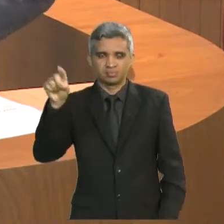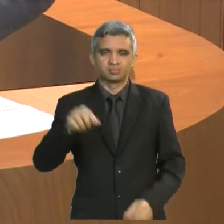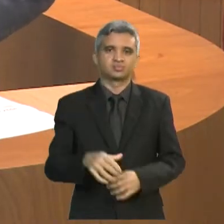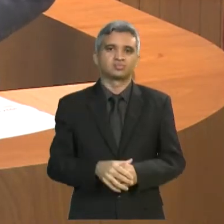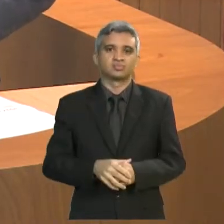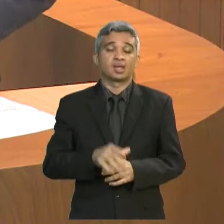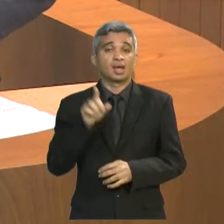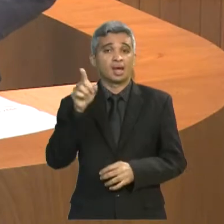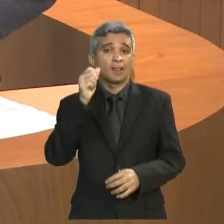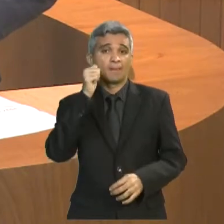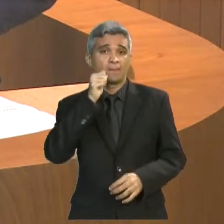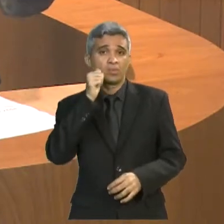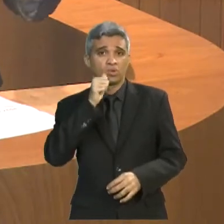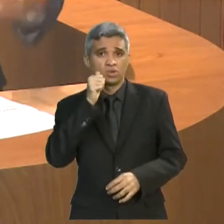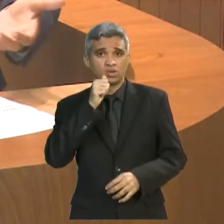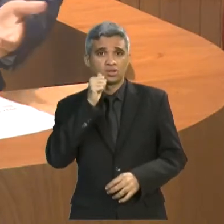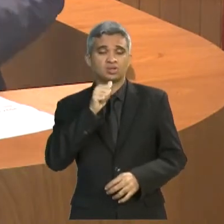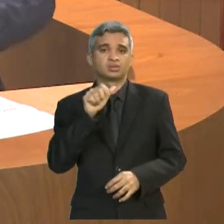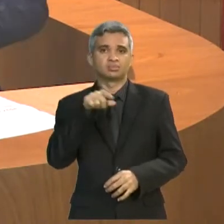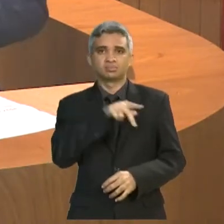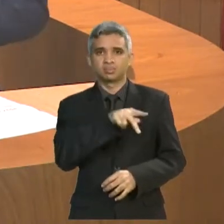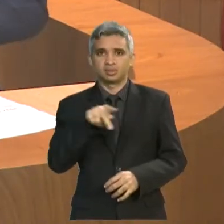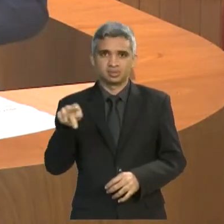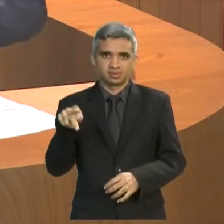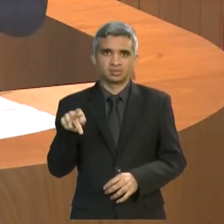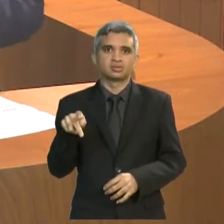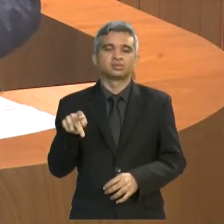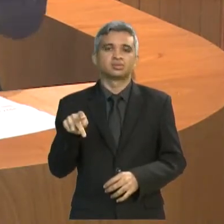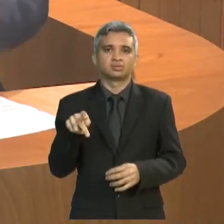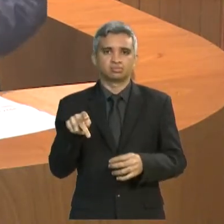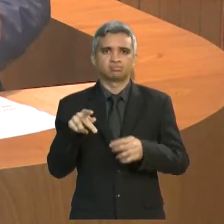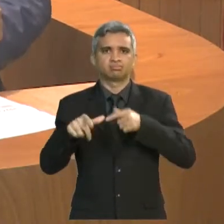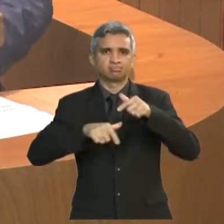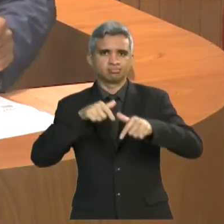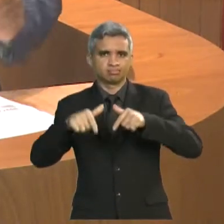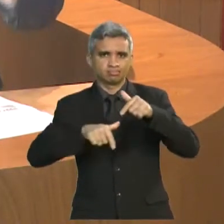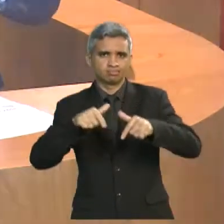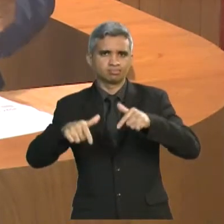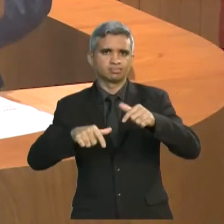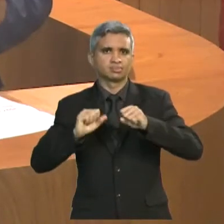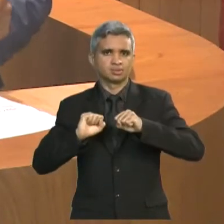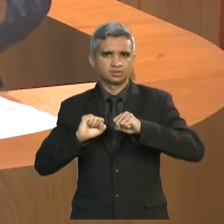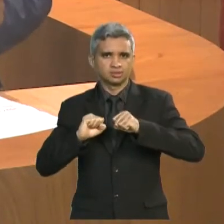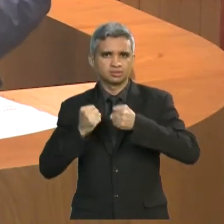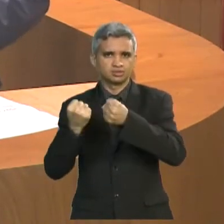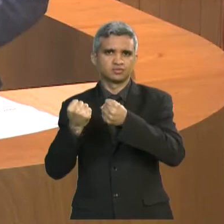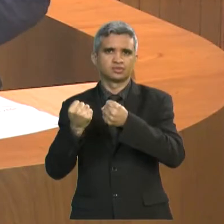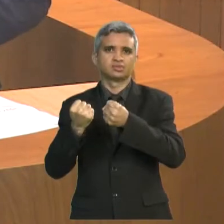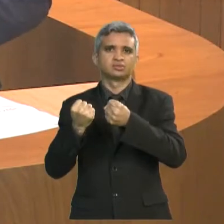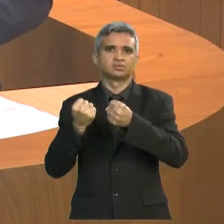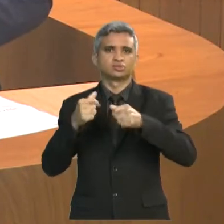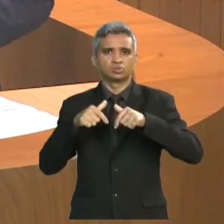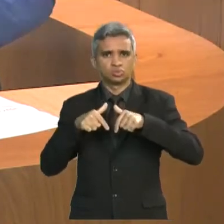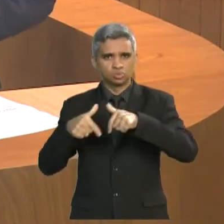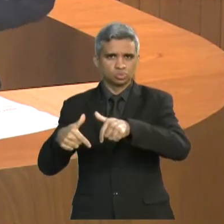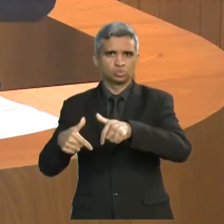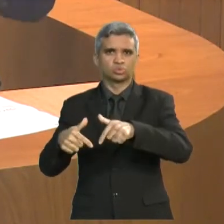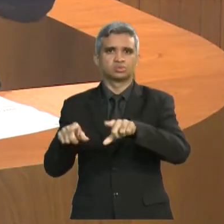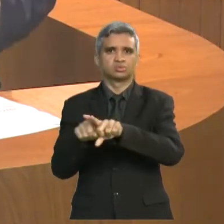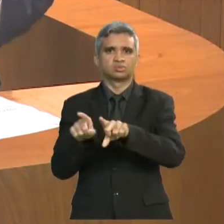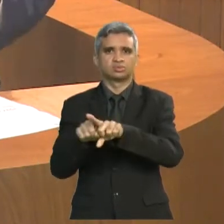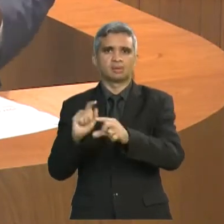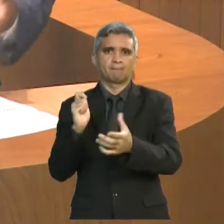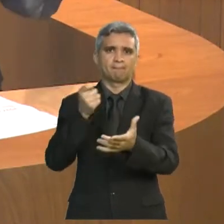que tem feito um excelente trabalho na cidade de Serra no bairro em defesa dos professores e a nossa luta pelo pagamento dos precatórios